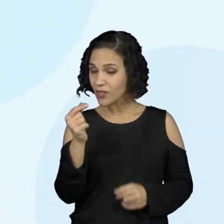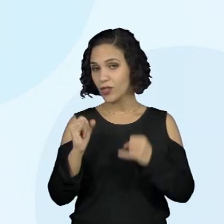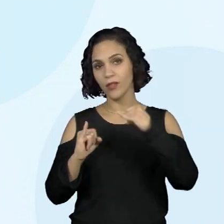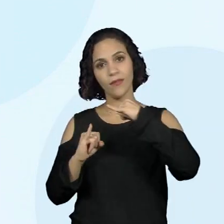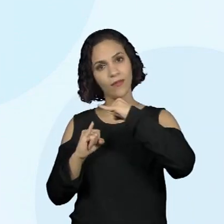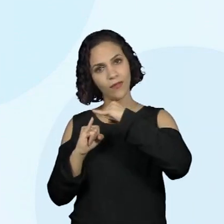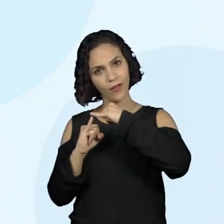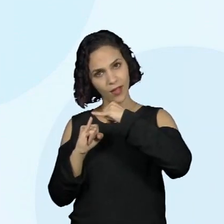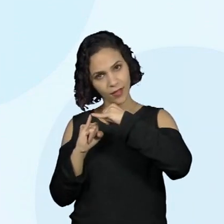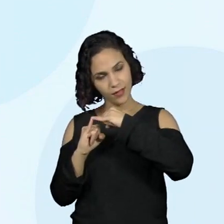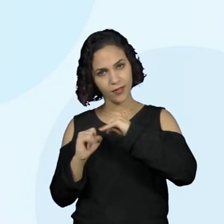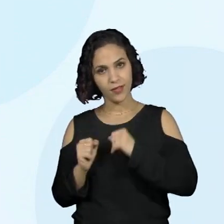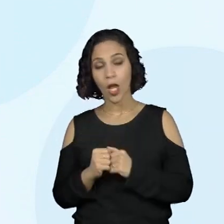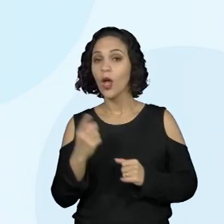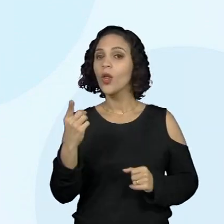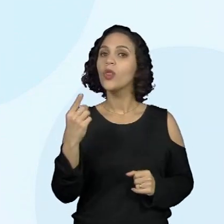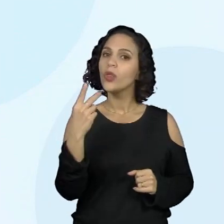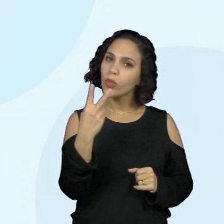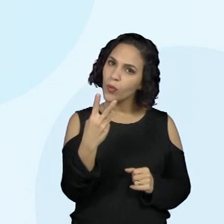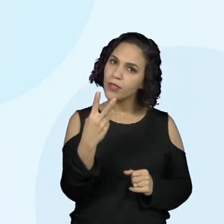hexagonal.